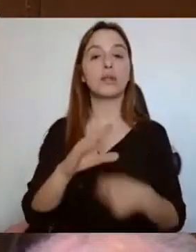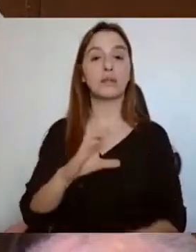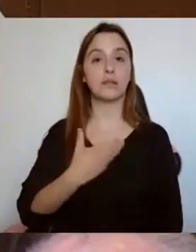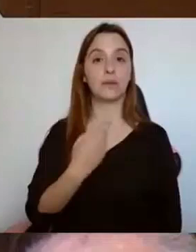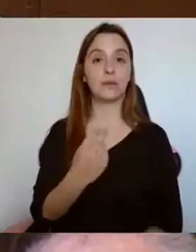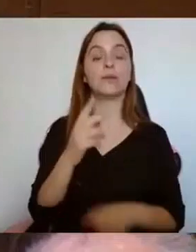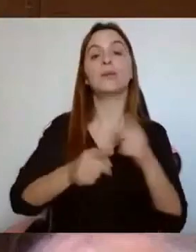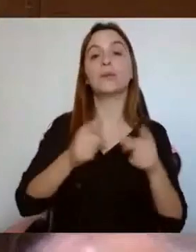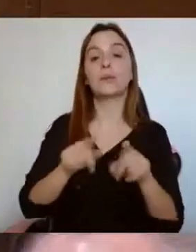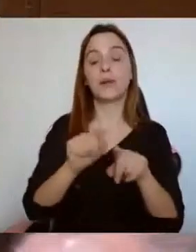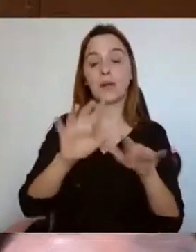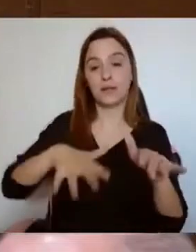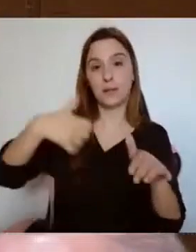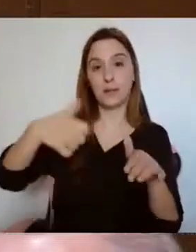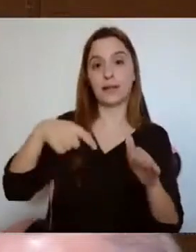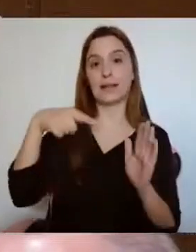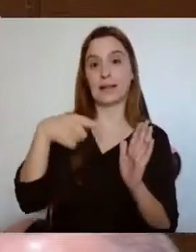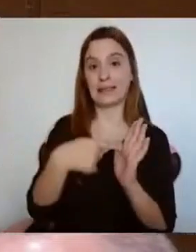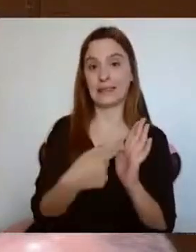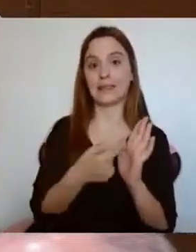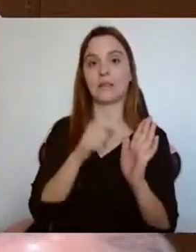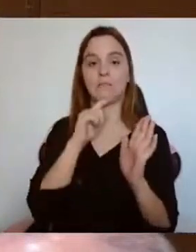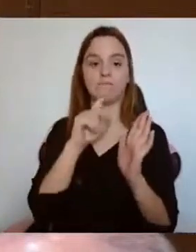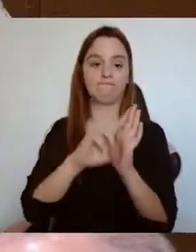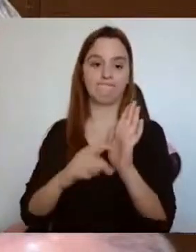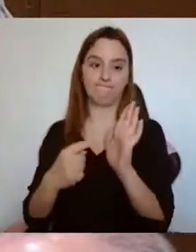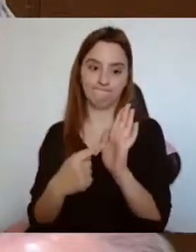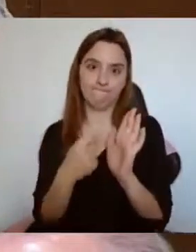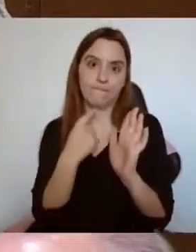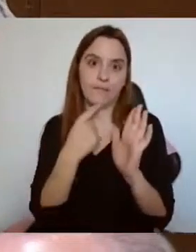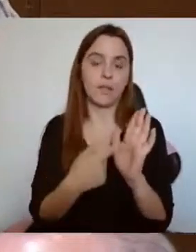que está consagrado no seu regimento e que cumpra com ele, até para